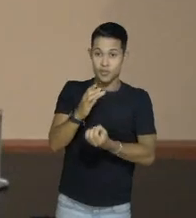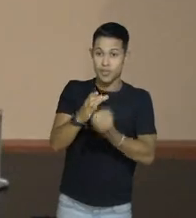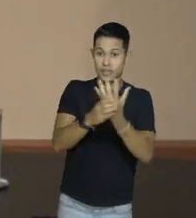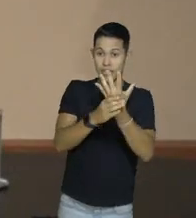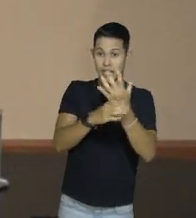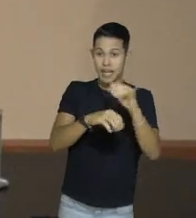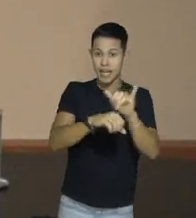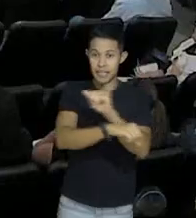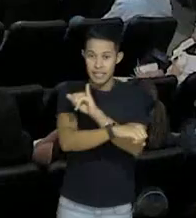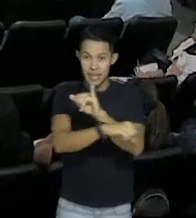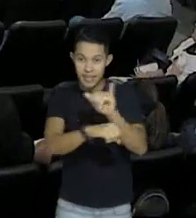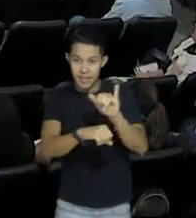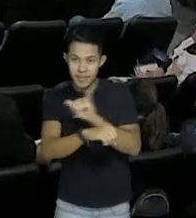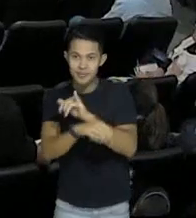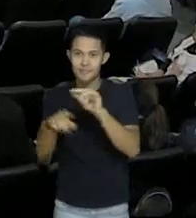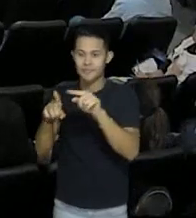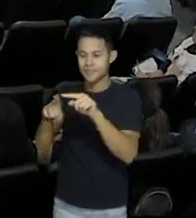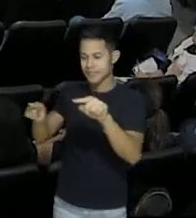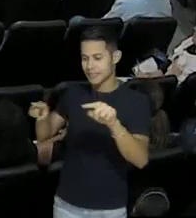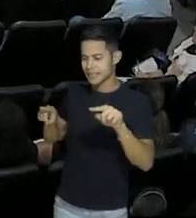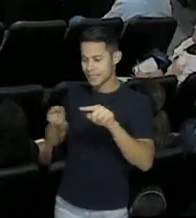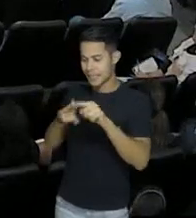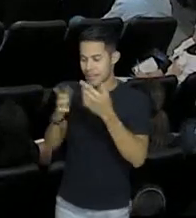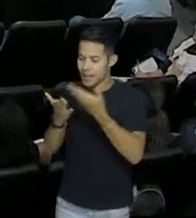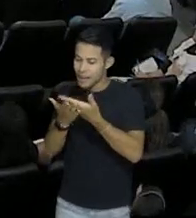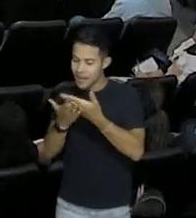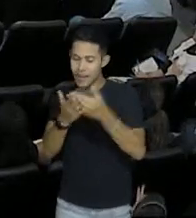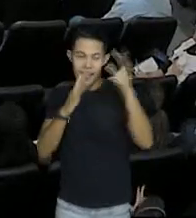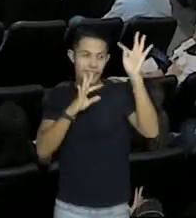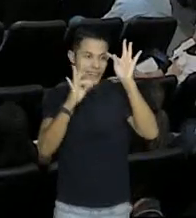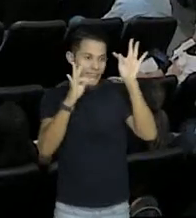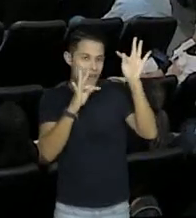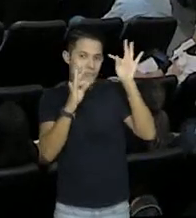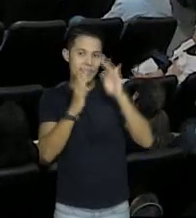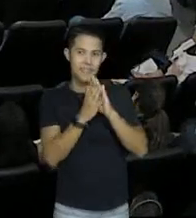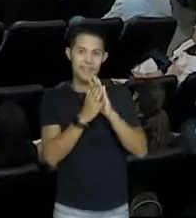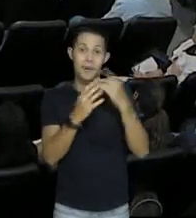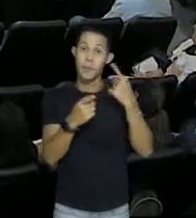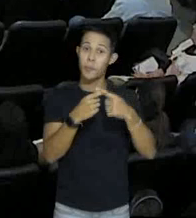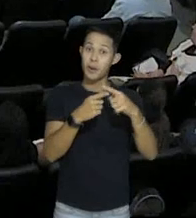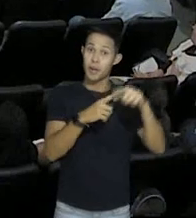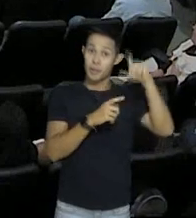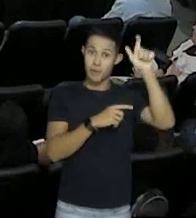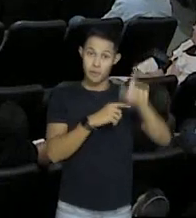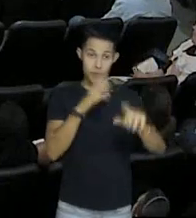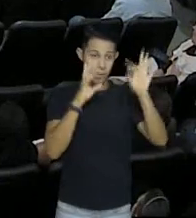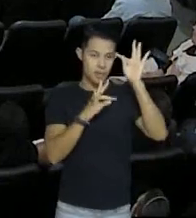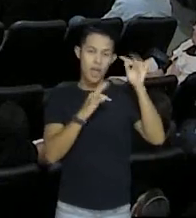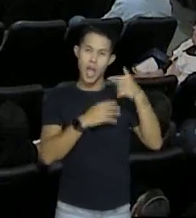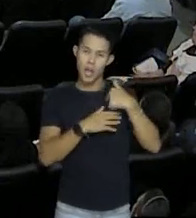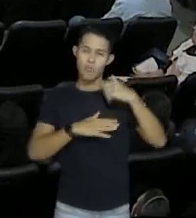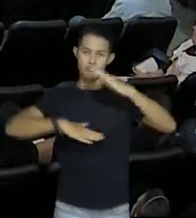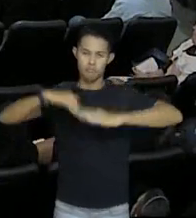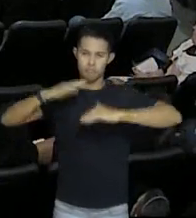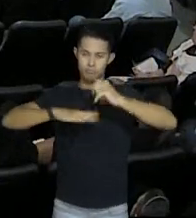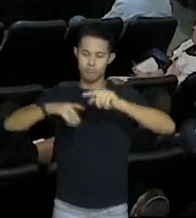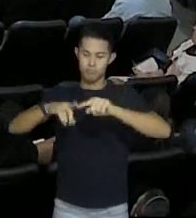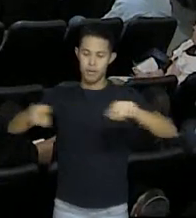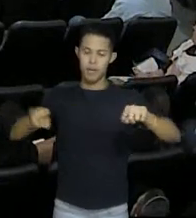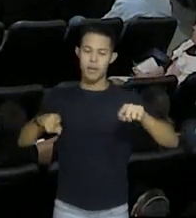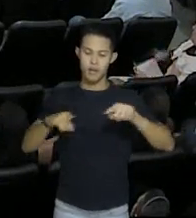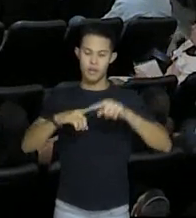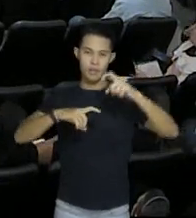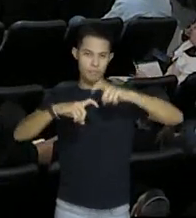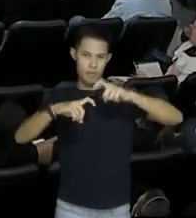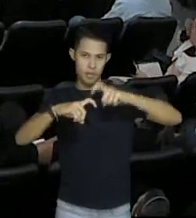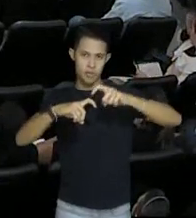sala de aula, para a terapia, porque quem está na terapia, eu sou da prática clínica. Então, eu estou dentro do